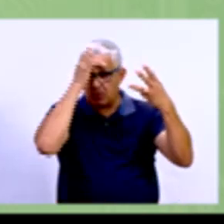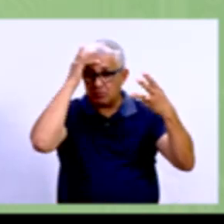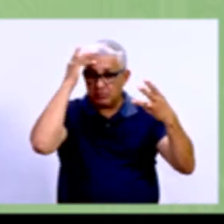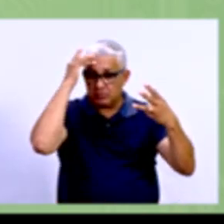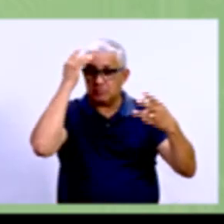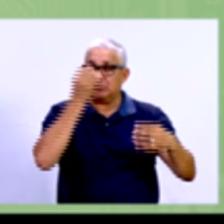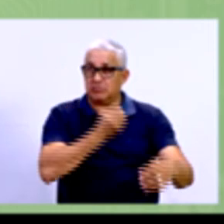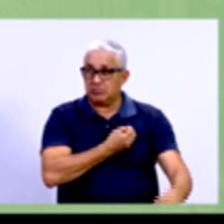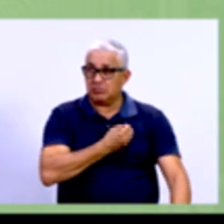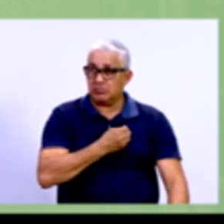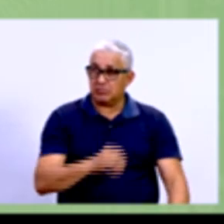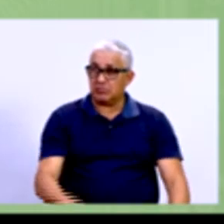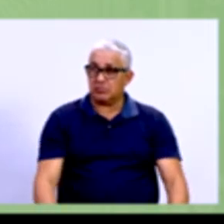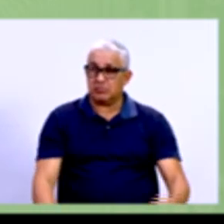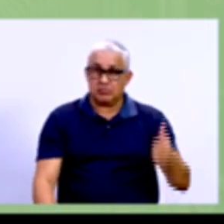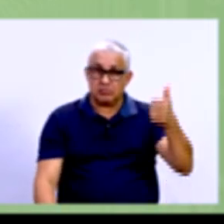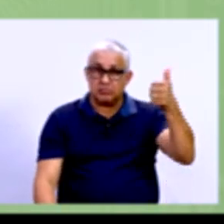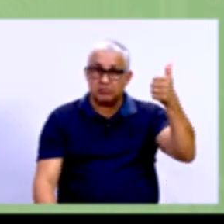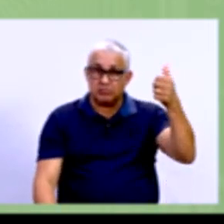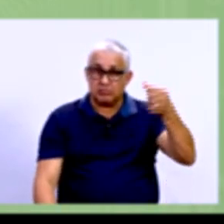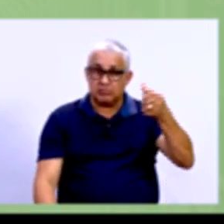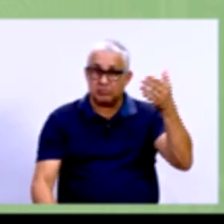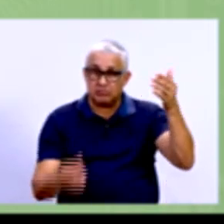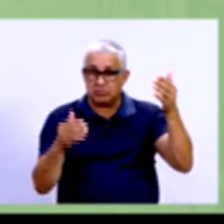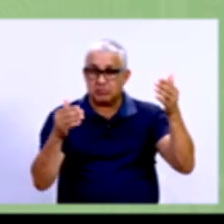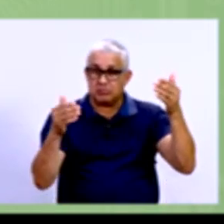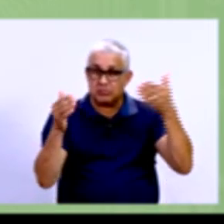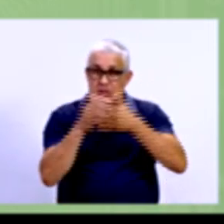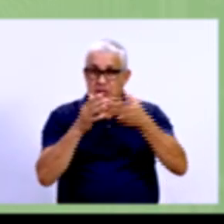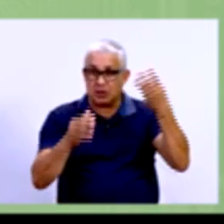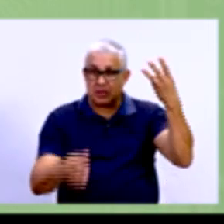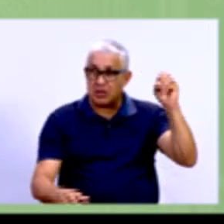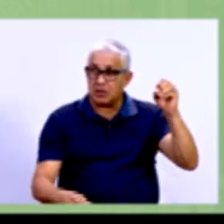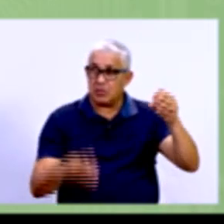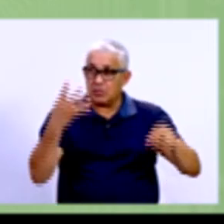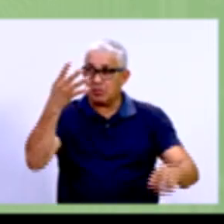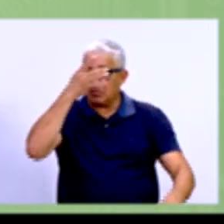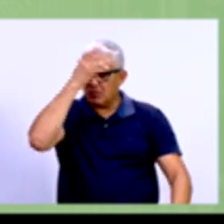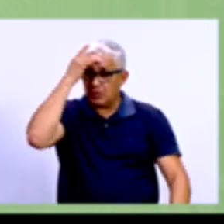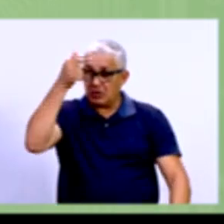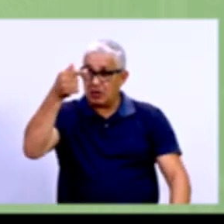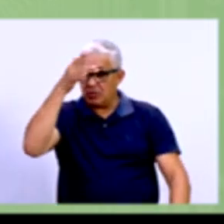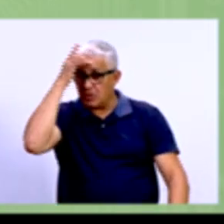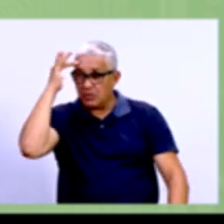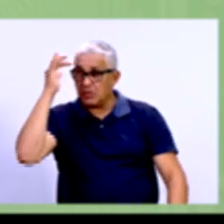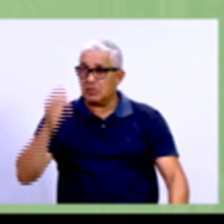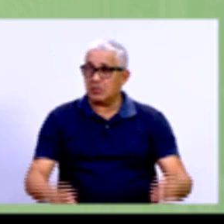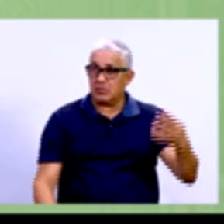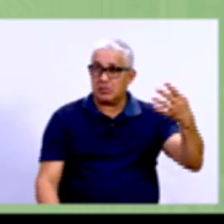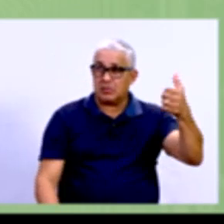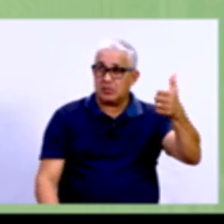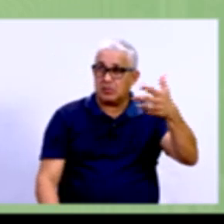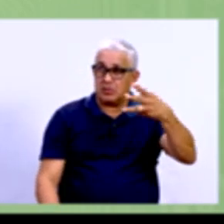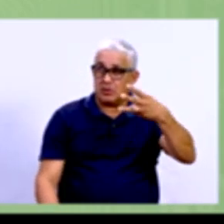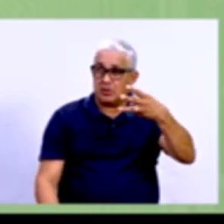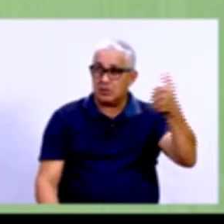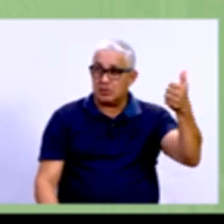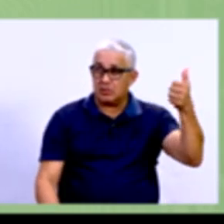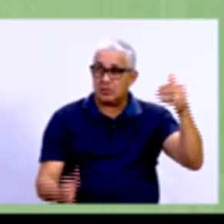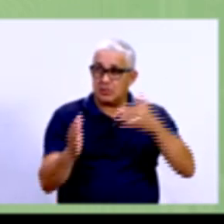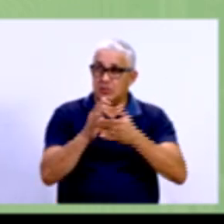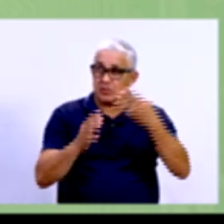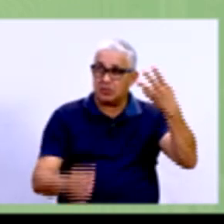a 30, 7 pessoas. 31 a 45, 4 pessoas. 46 a 60,